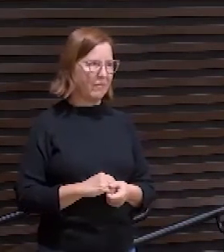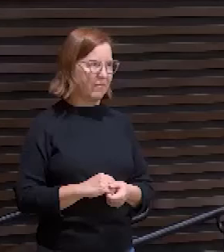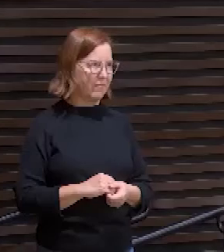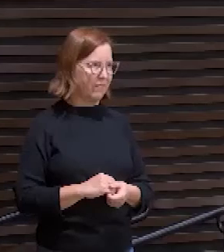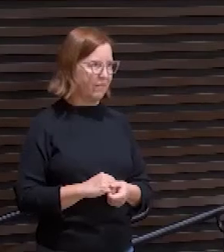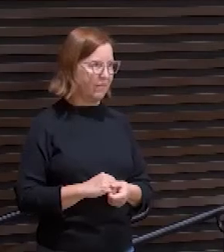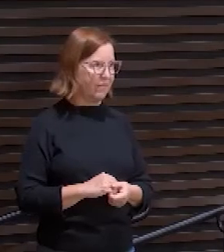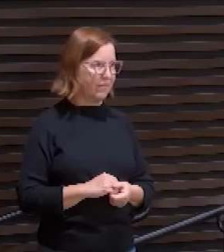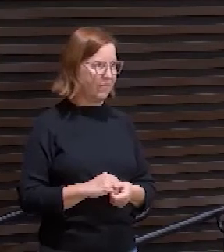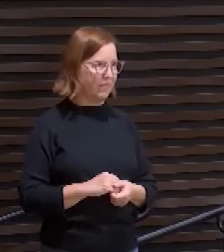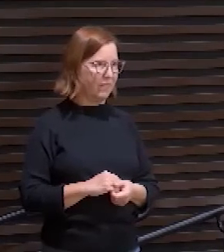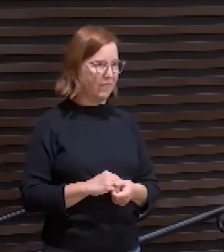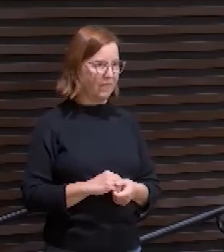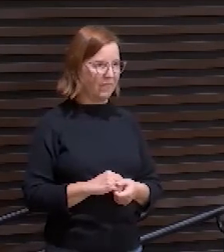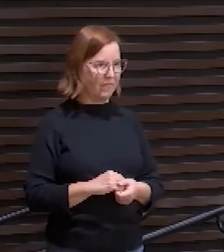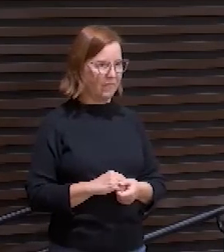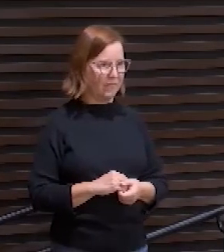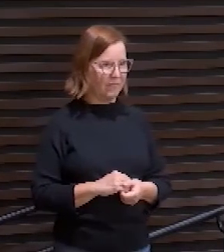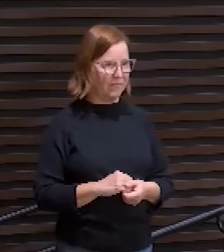Então,